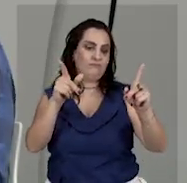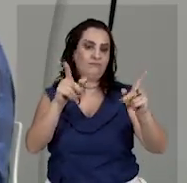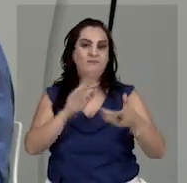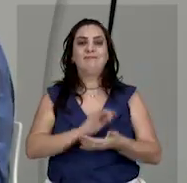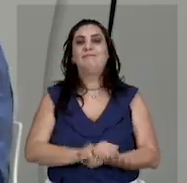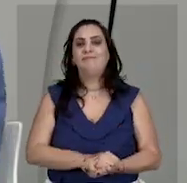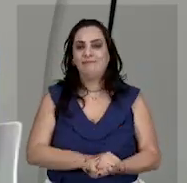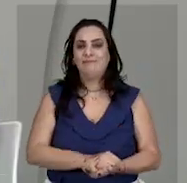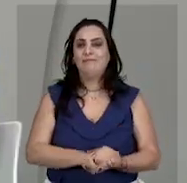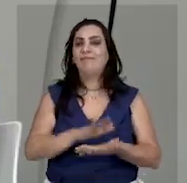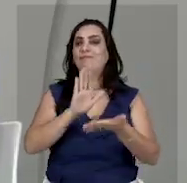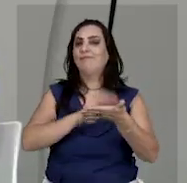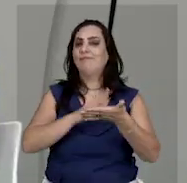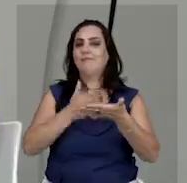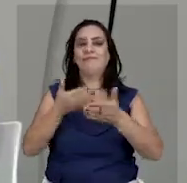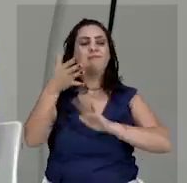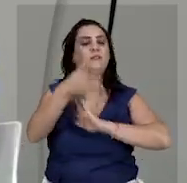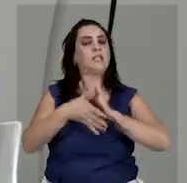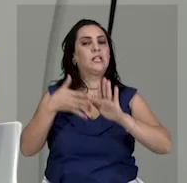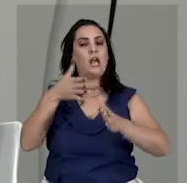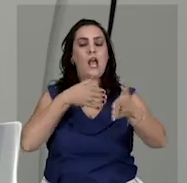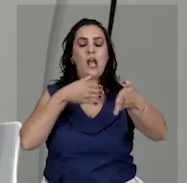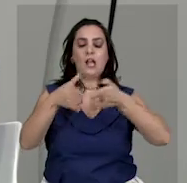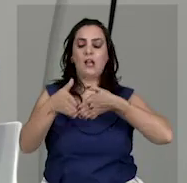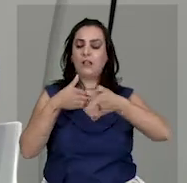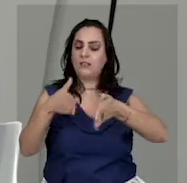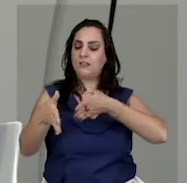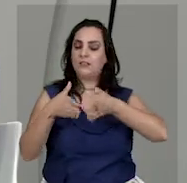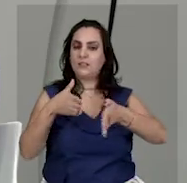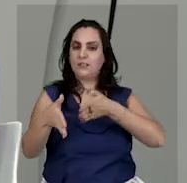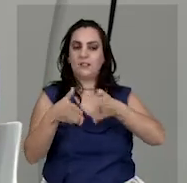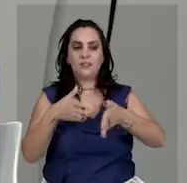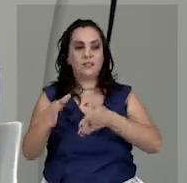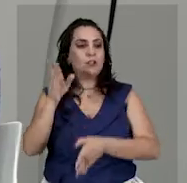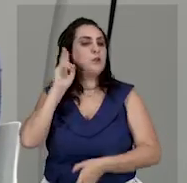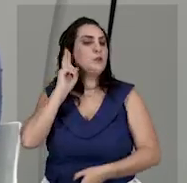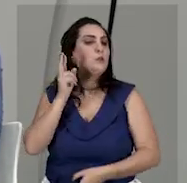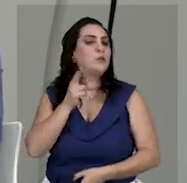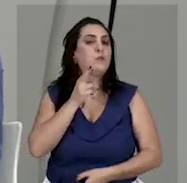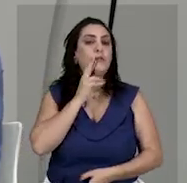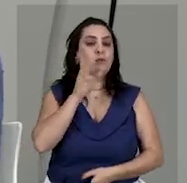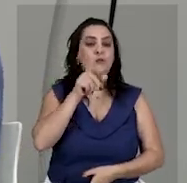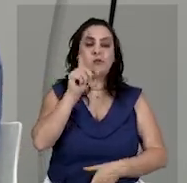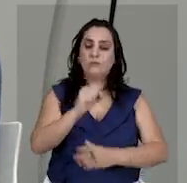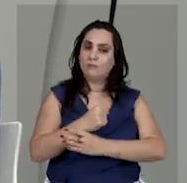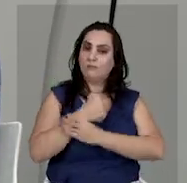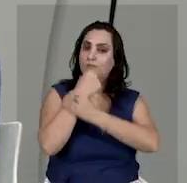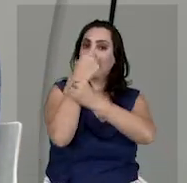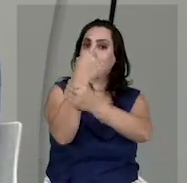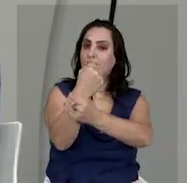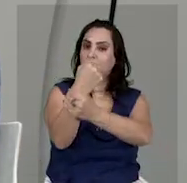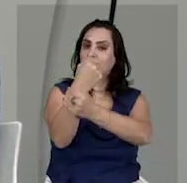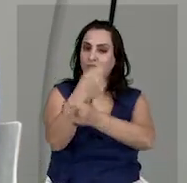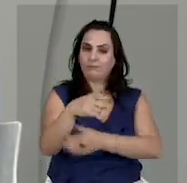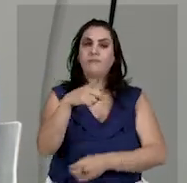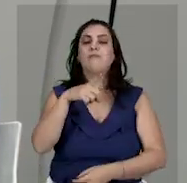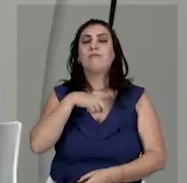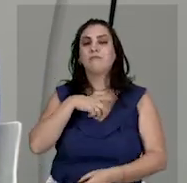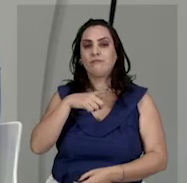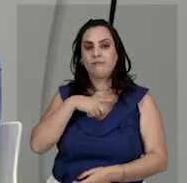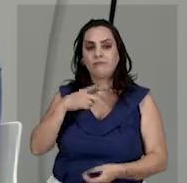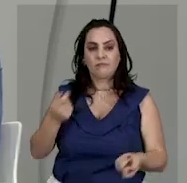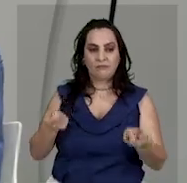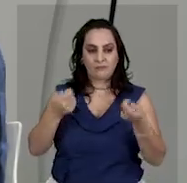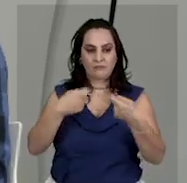o intérprete, a acessibilidade para a pessoa surda, para os alunos surdos, é essa garantia que ele tenha